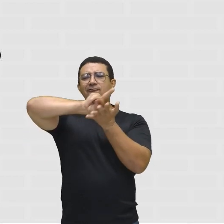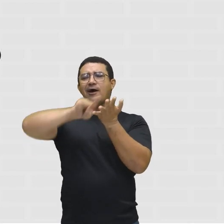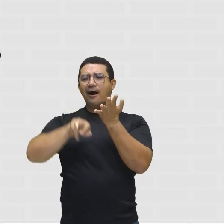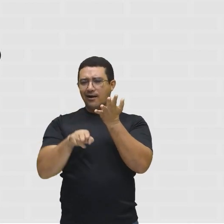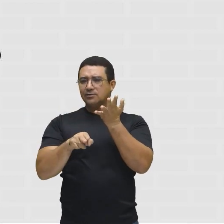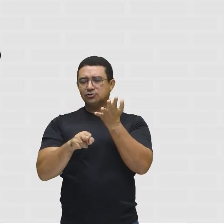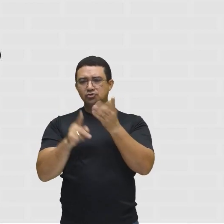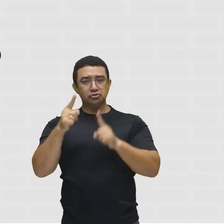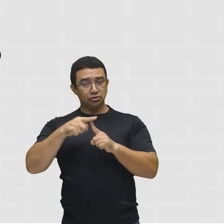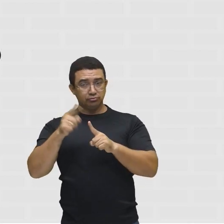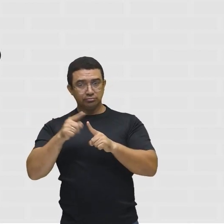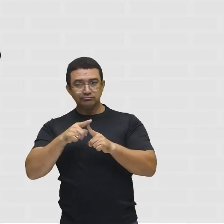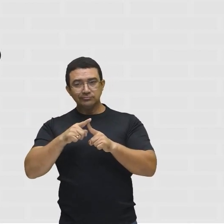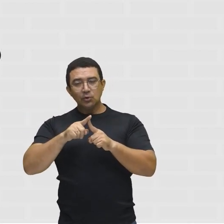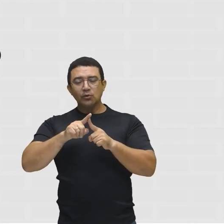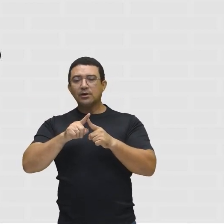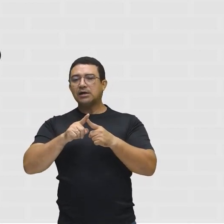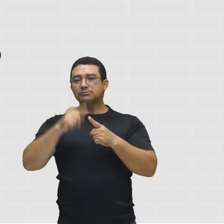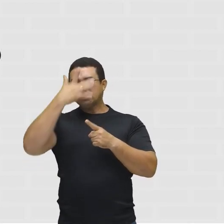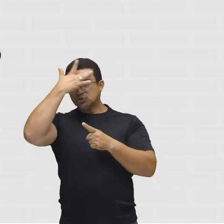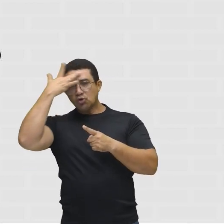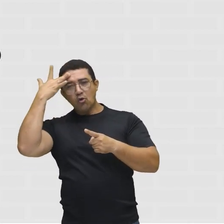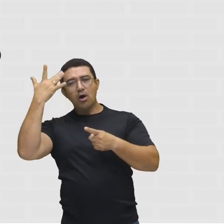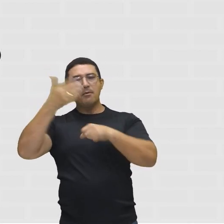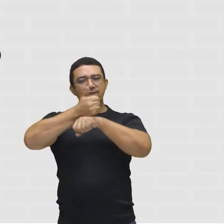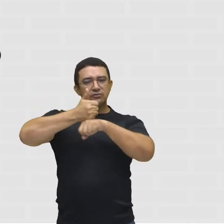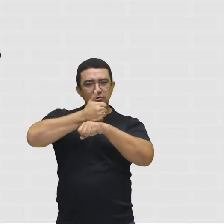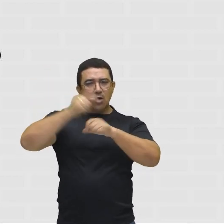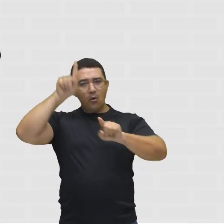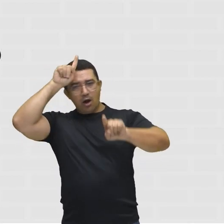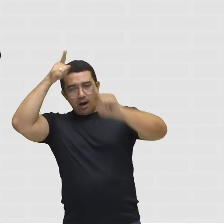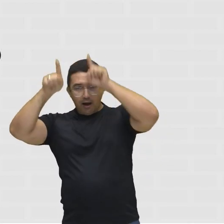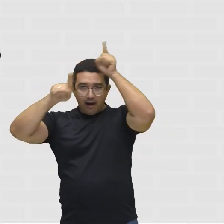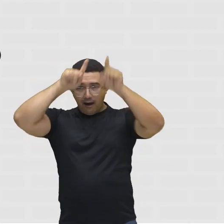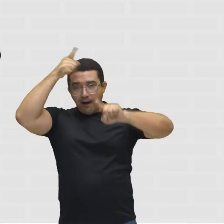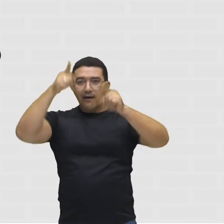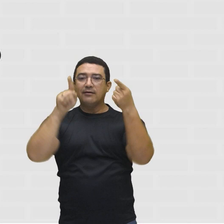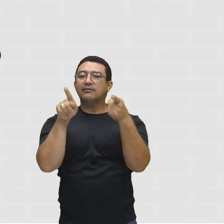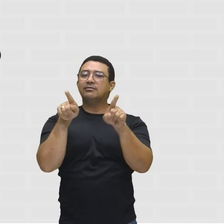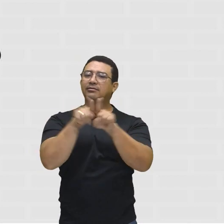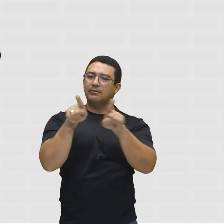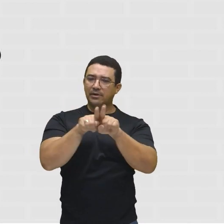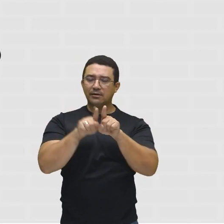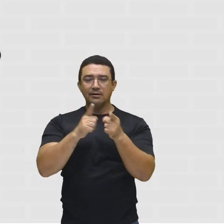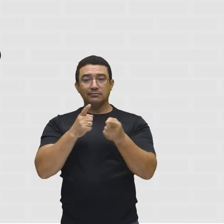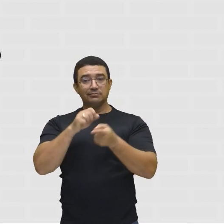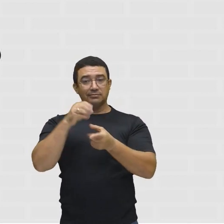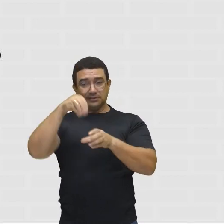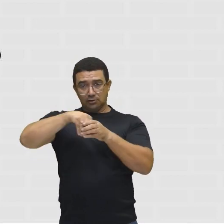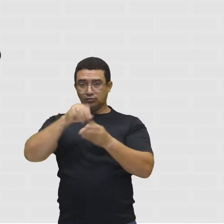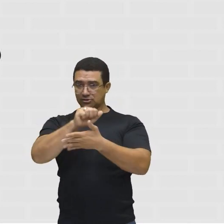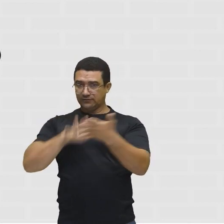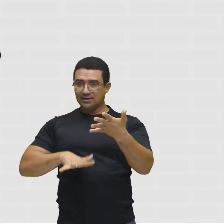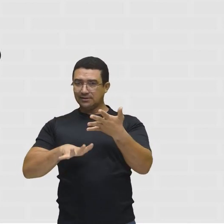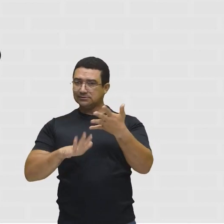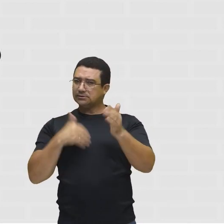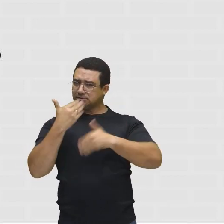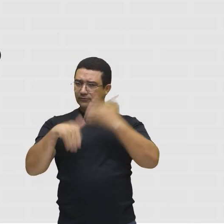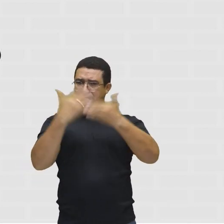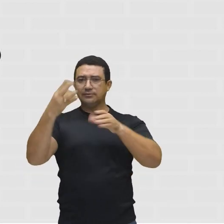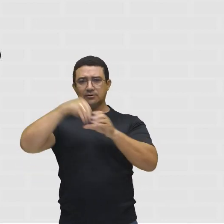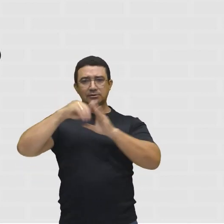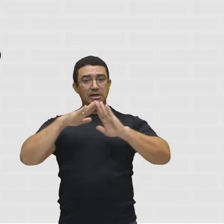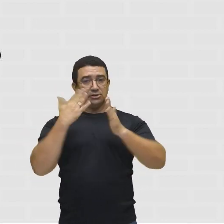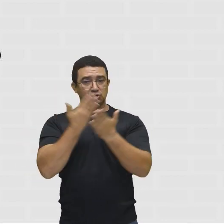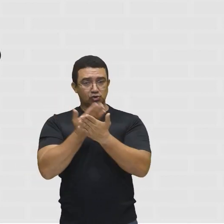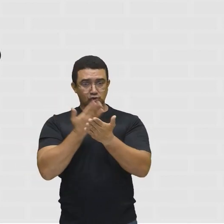com a criatividade, o dinamismo nessa abordagem. Entre as atividades desenvolvidas pelas escolas que contribuem